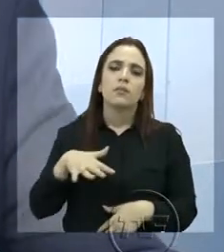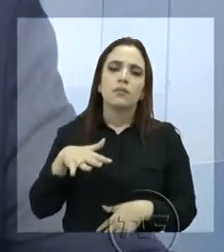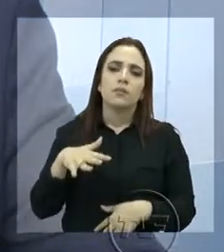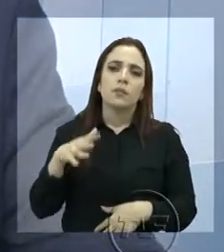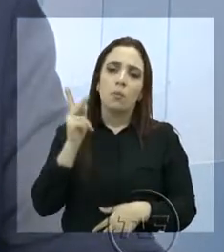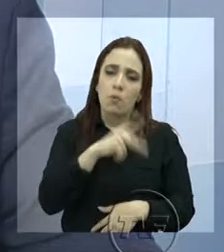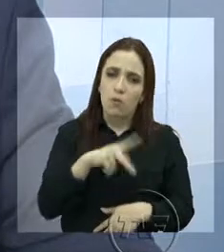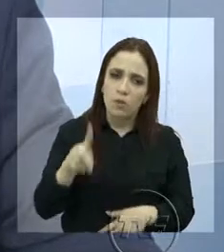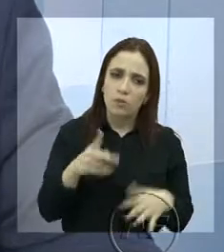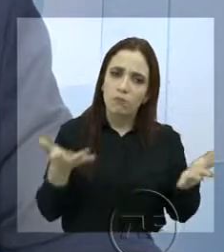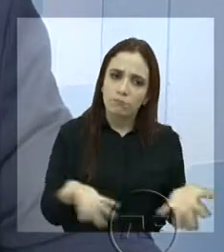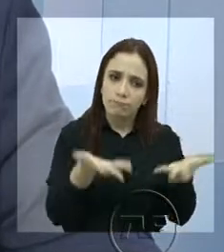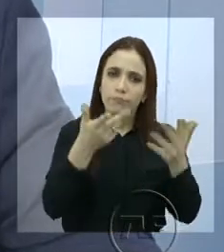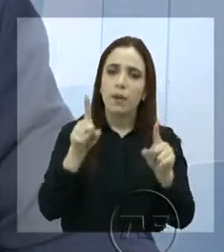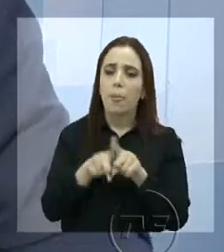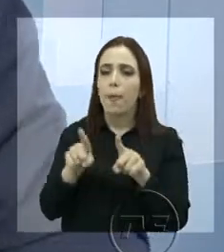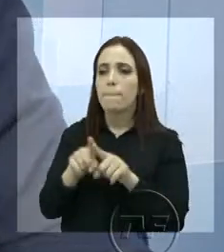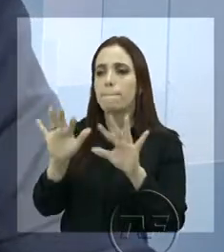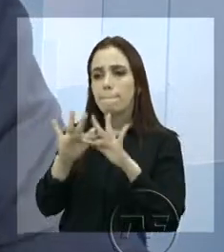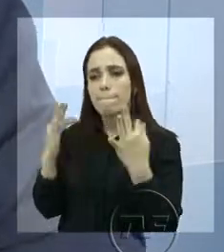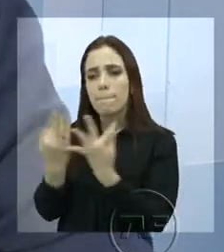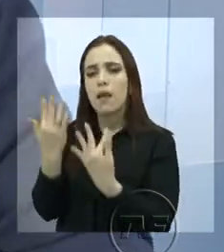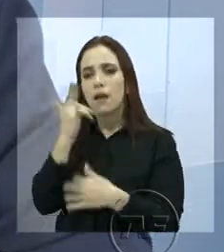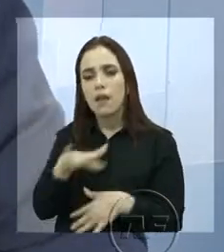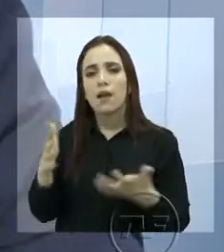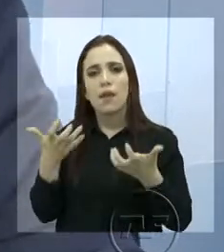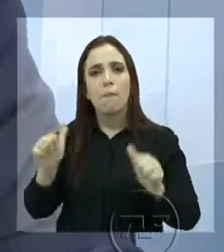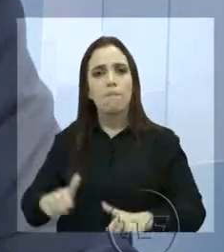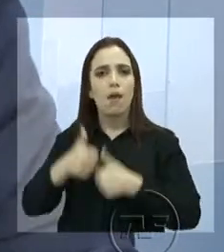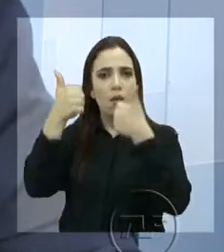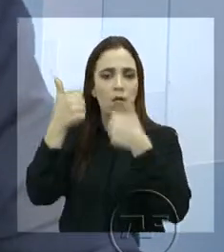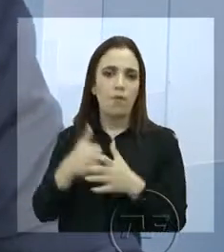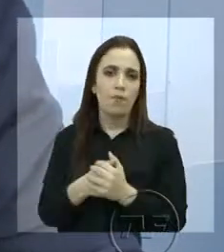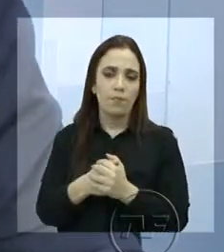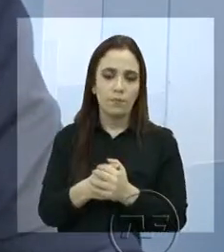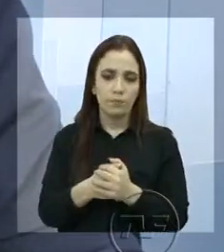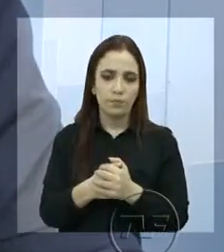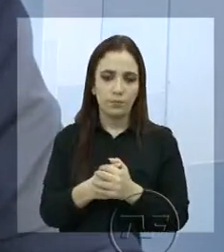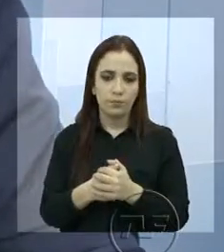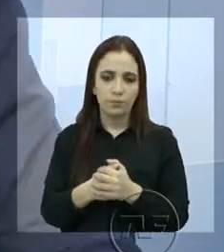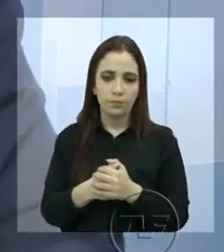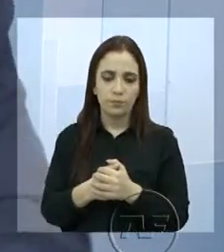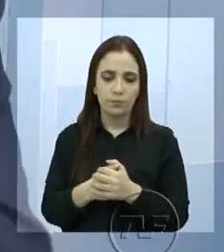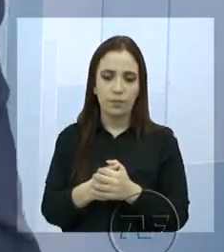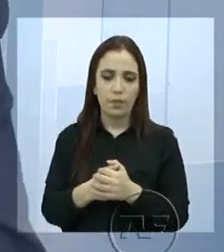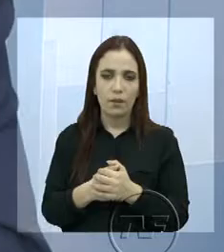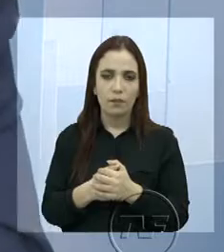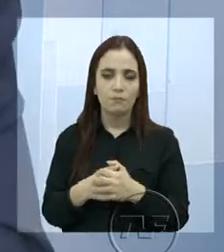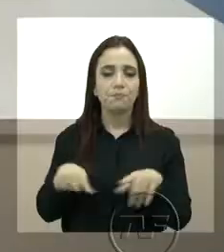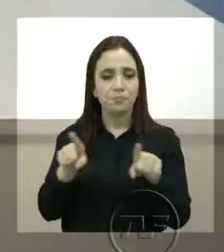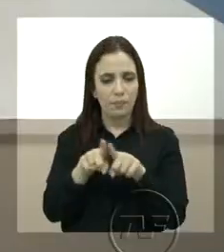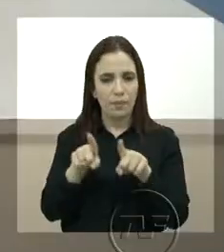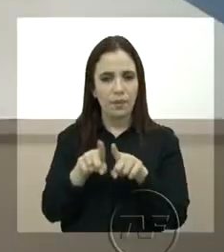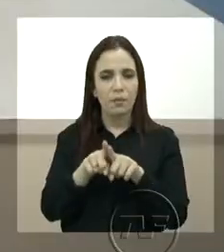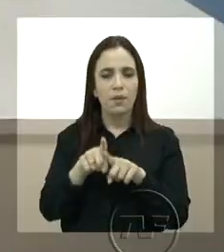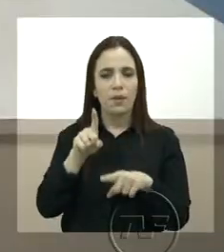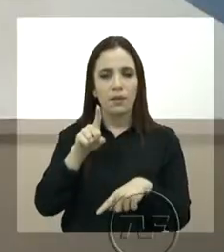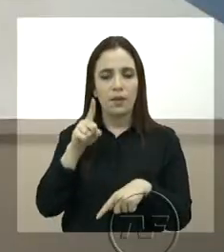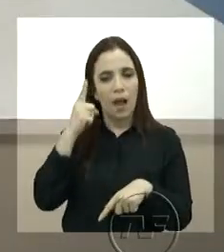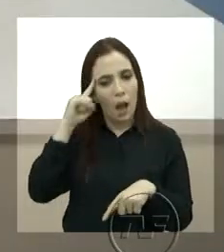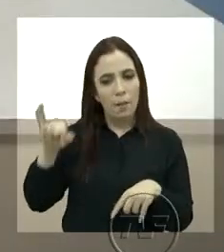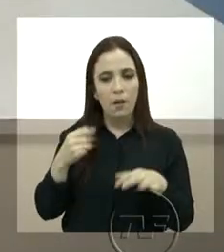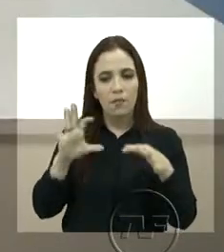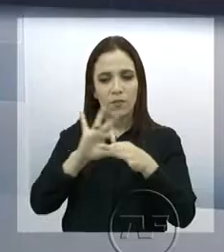vida dos professores como a vida dessas famílias que querem o melhor para as suas crianças. O senhor também, falando ainda em inclusão, o senhor